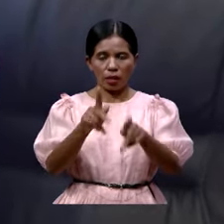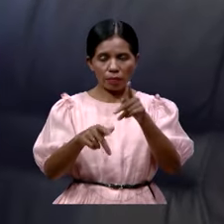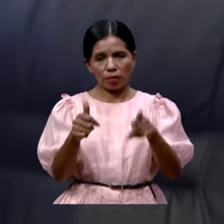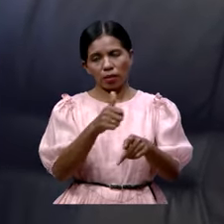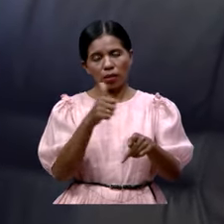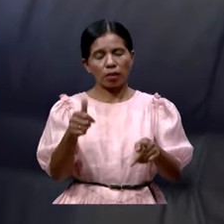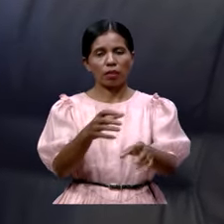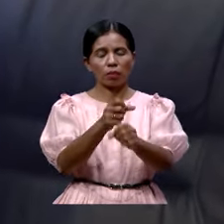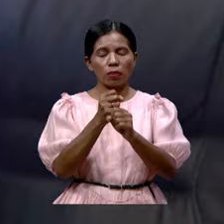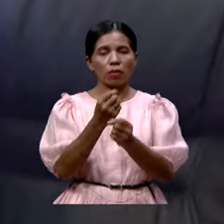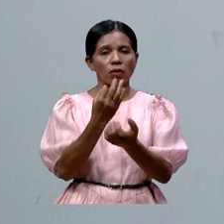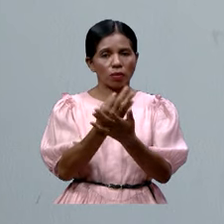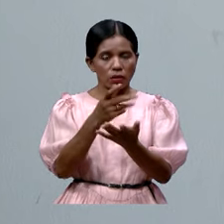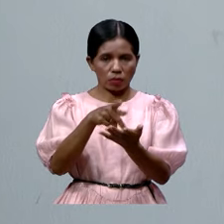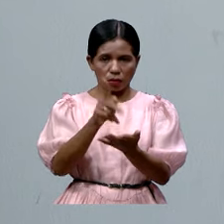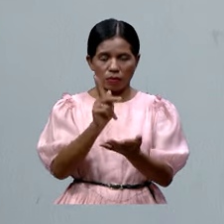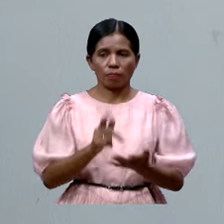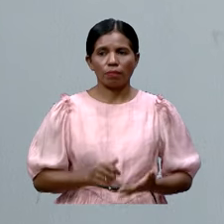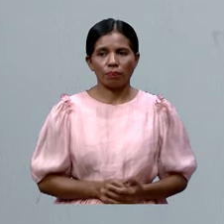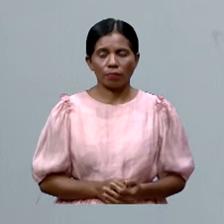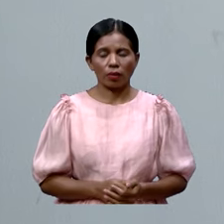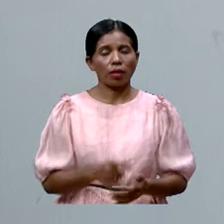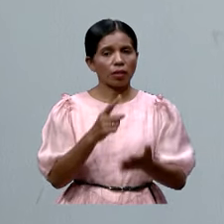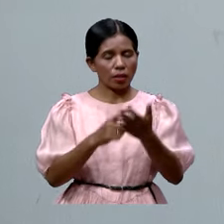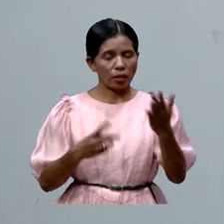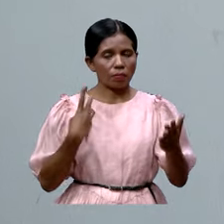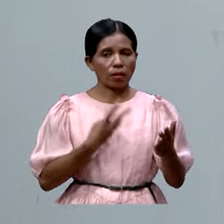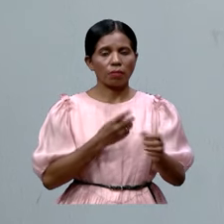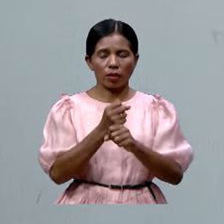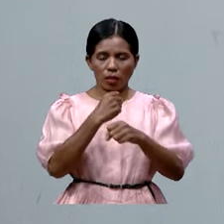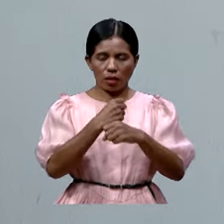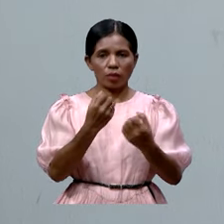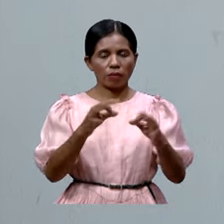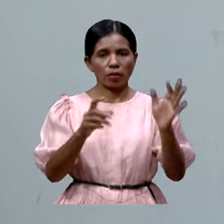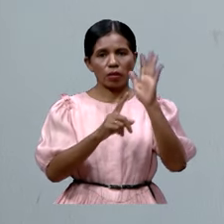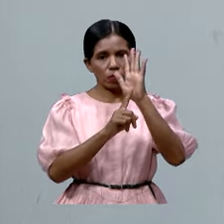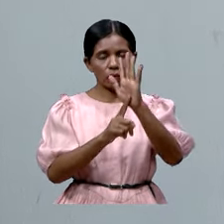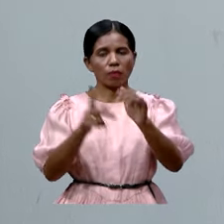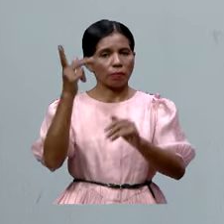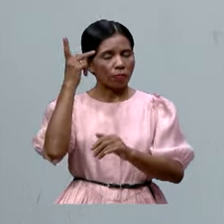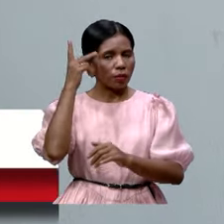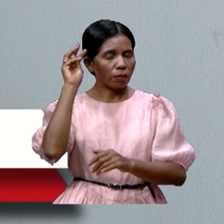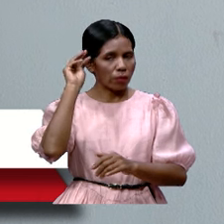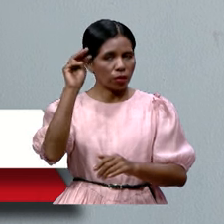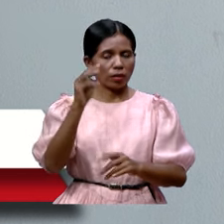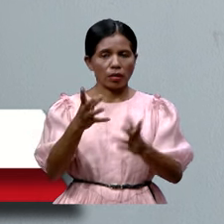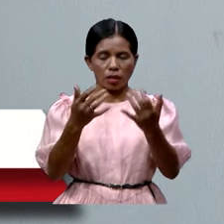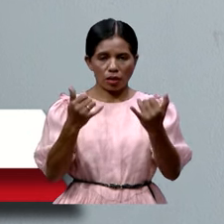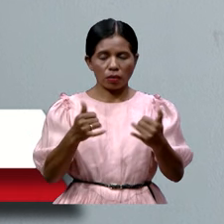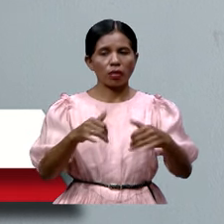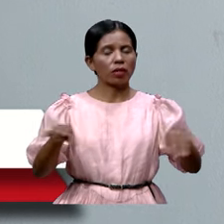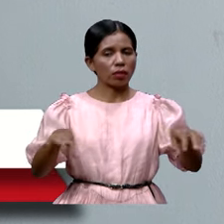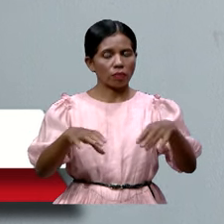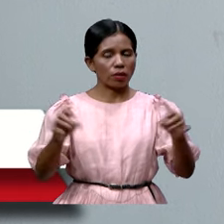nebe simon a notificação. Será que me halau terreno, tu foi atendido pelo primeiro-ministro. Agora, serviço, né,